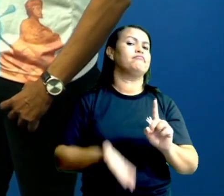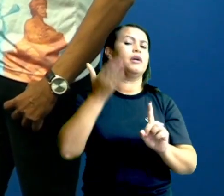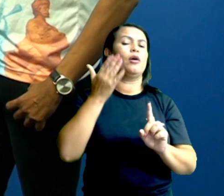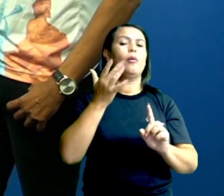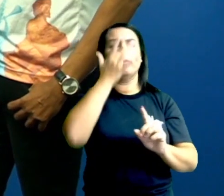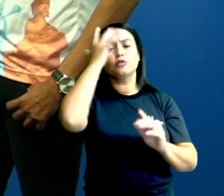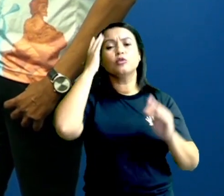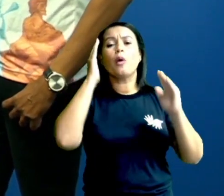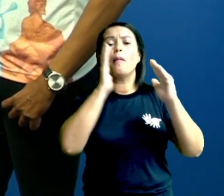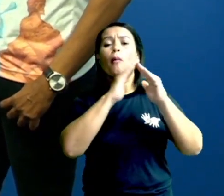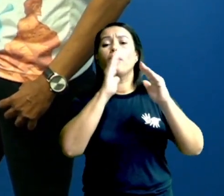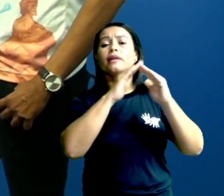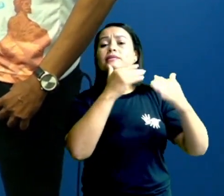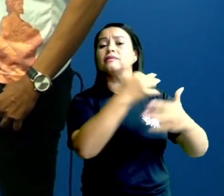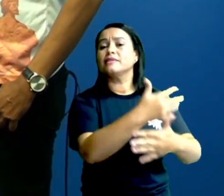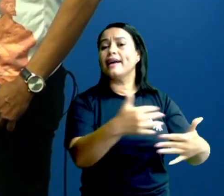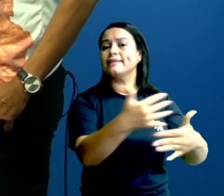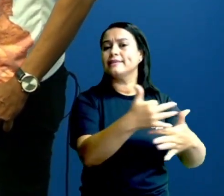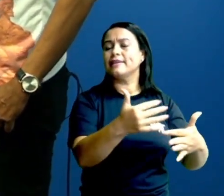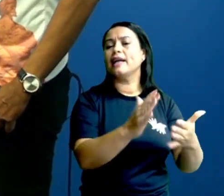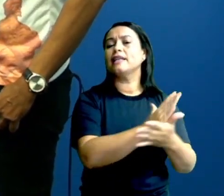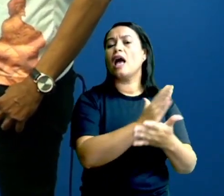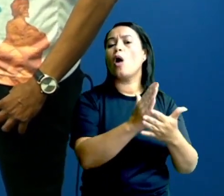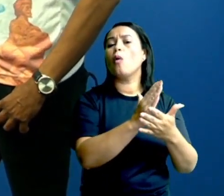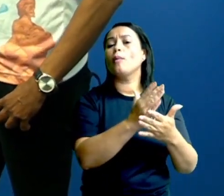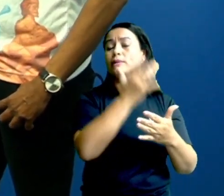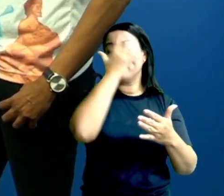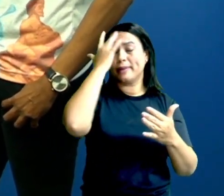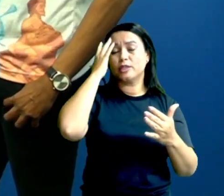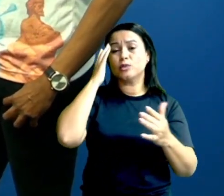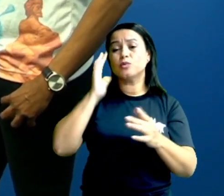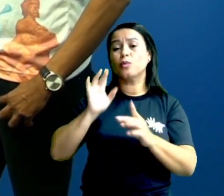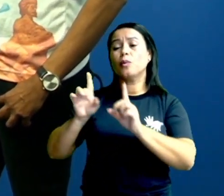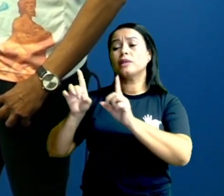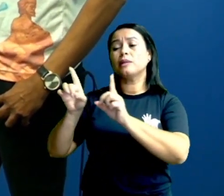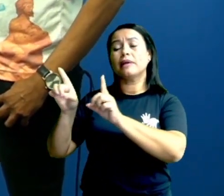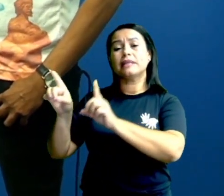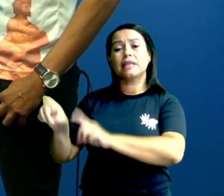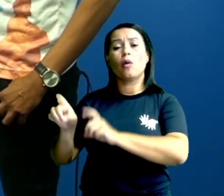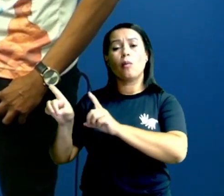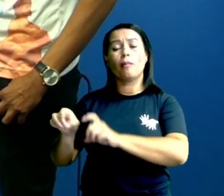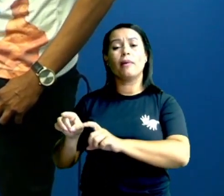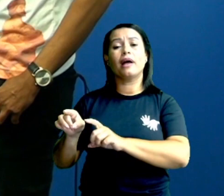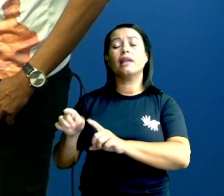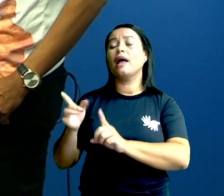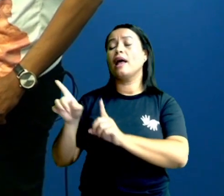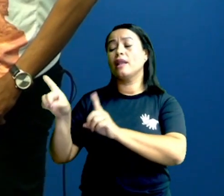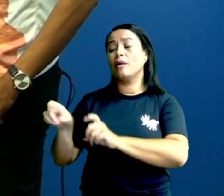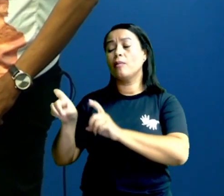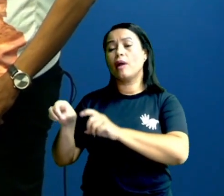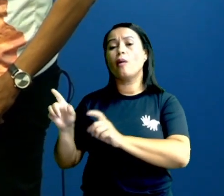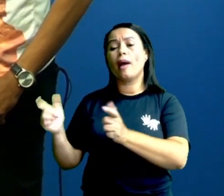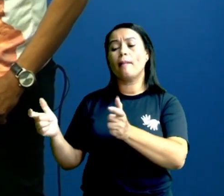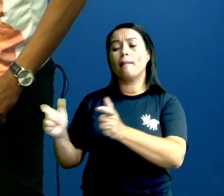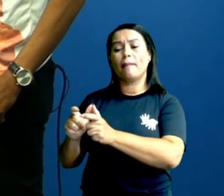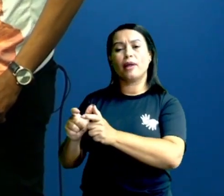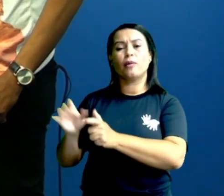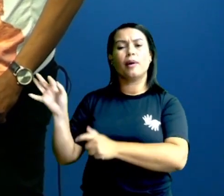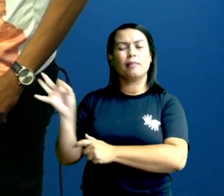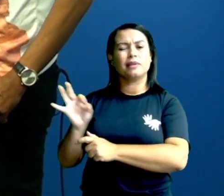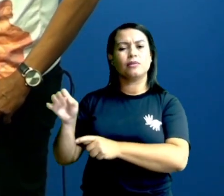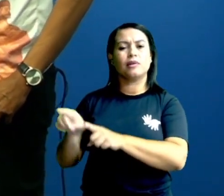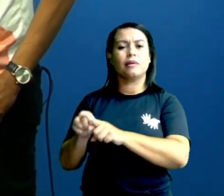nas cidades nem Em contrapartida a população urbana é um pouquinho menor perdão população rural é menor em